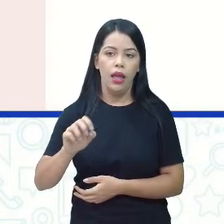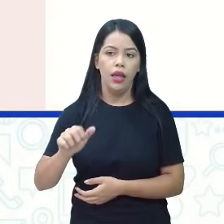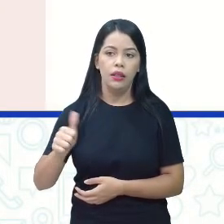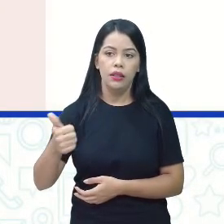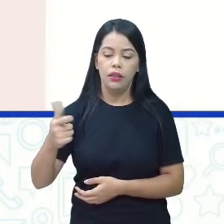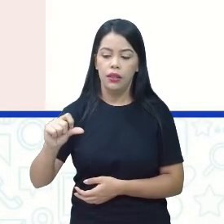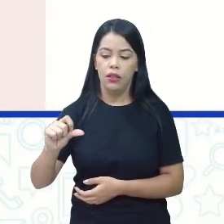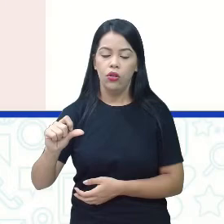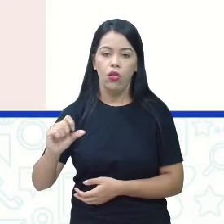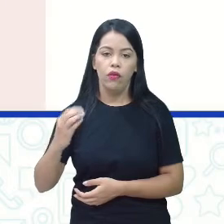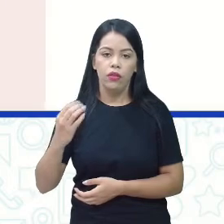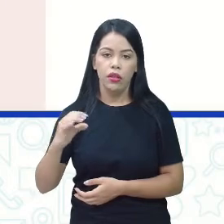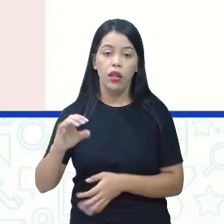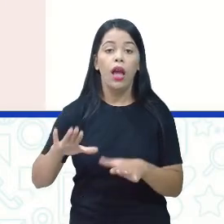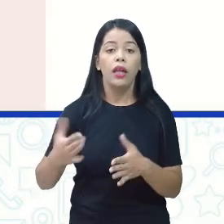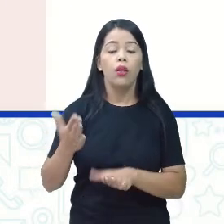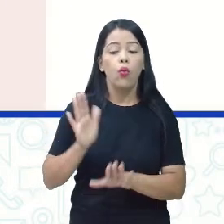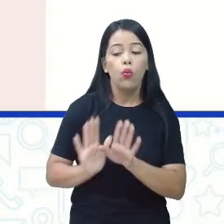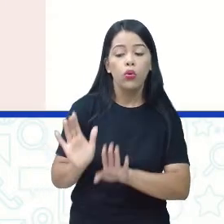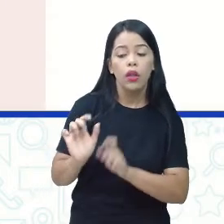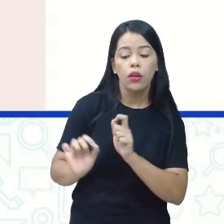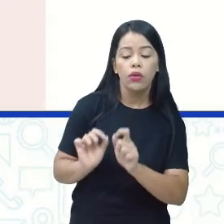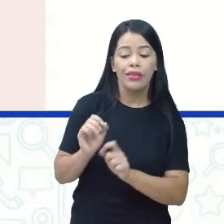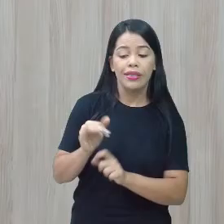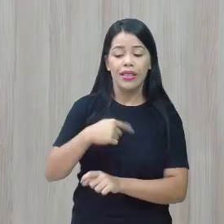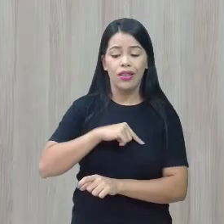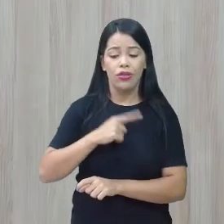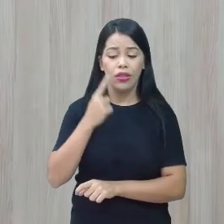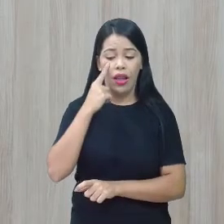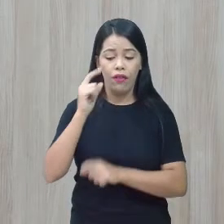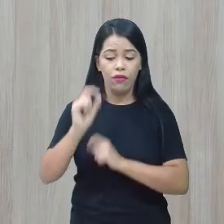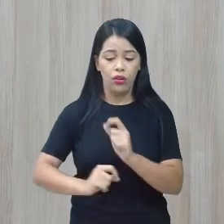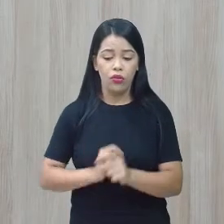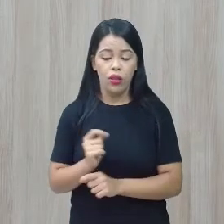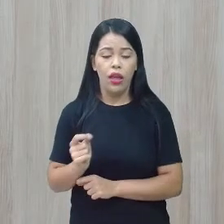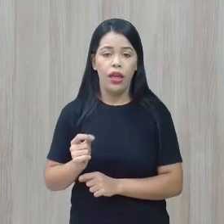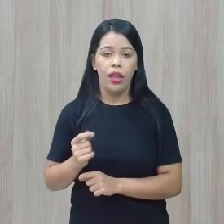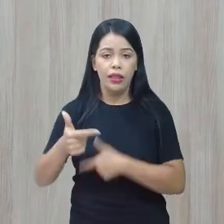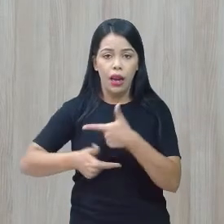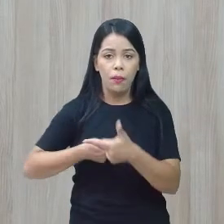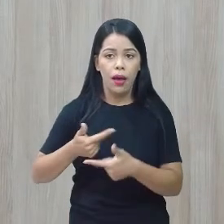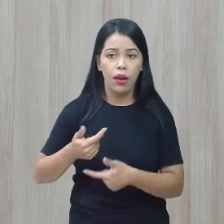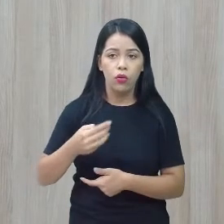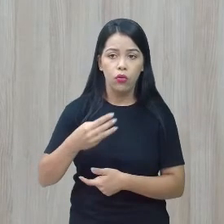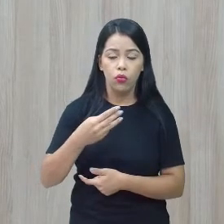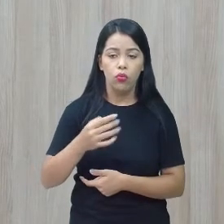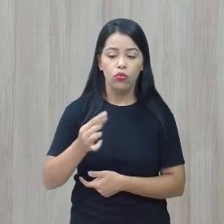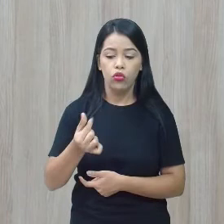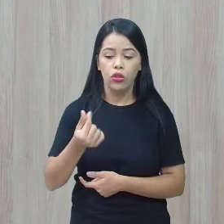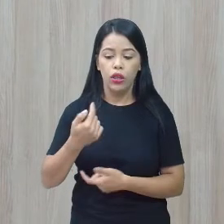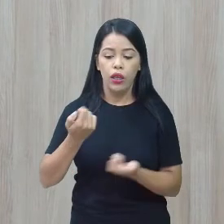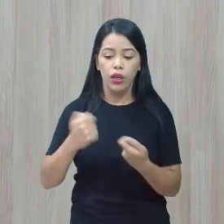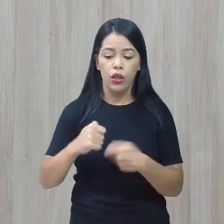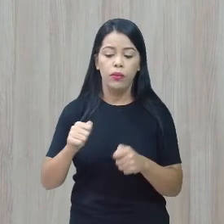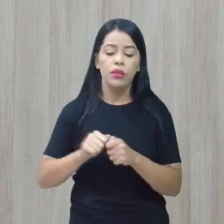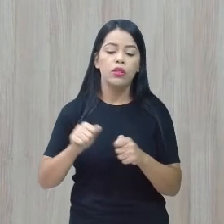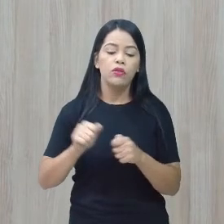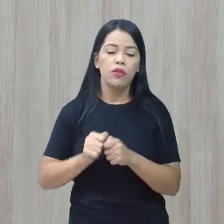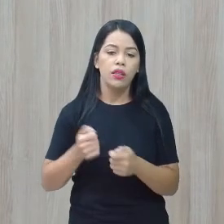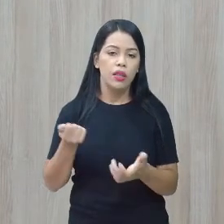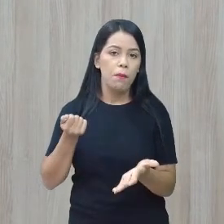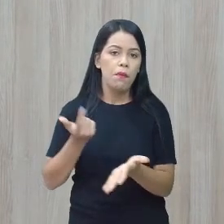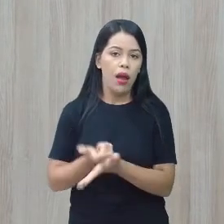R$30,19. Então, aí o cuidado é, se a gente está trabalhando com dinheiro e eu preciso efetuar um pagamento, a gente